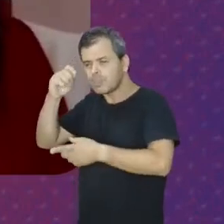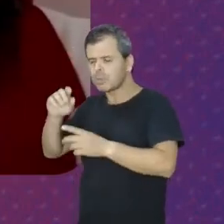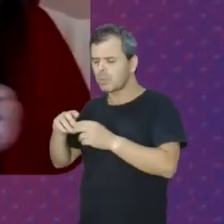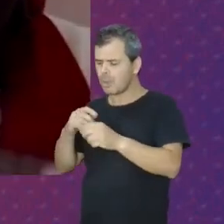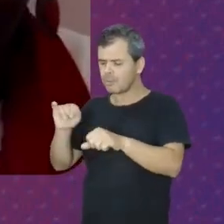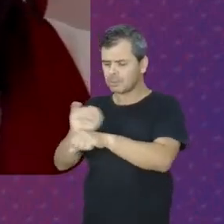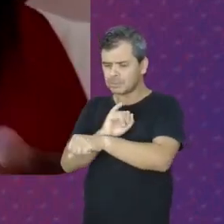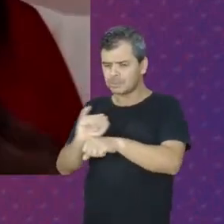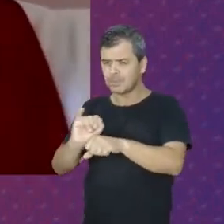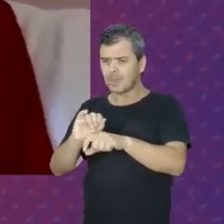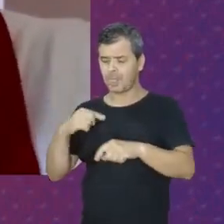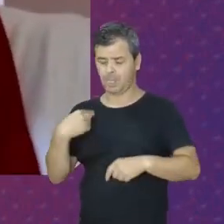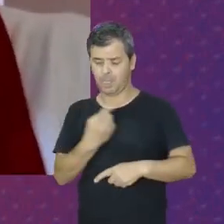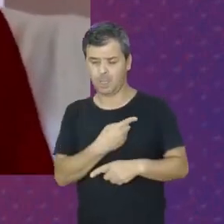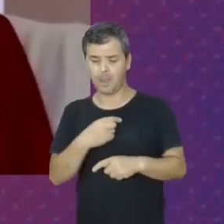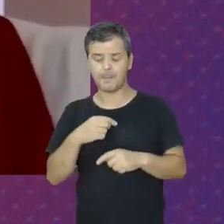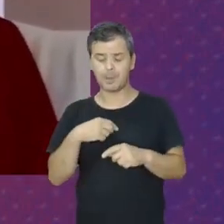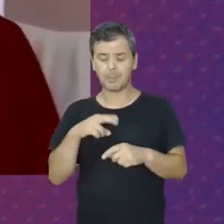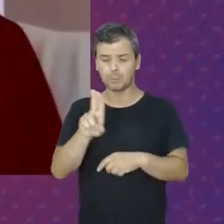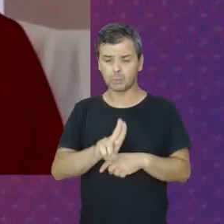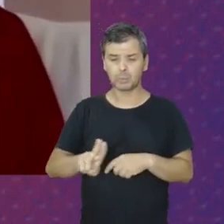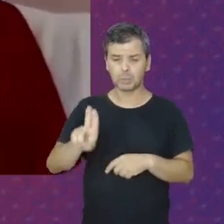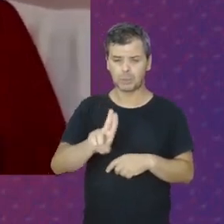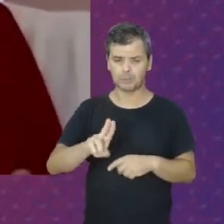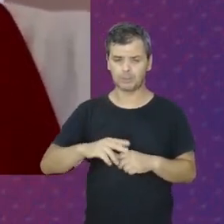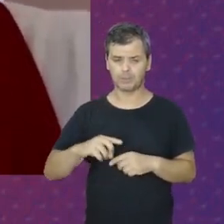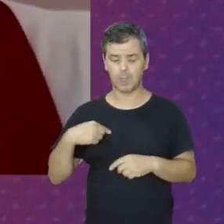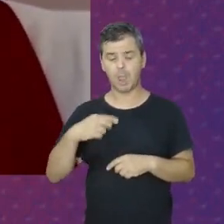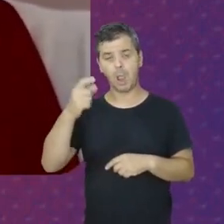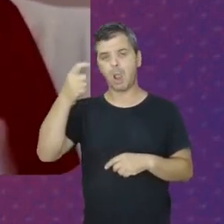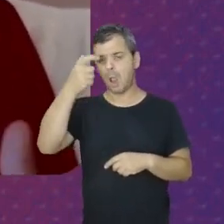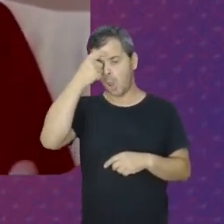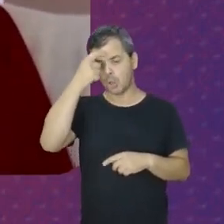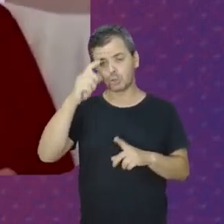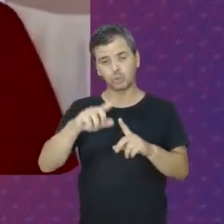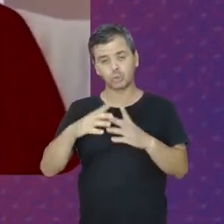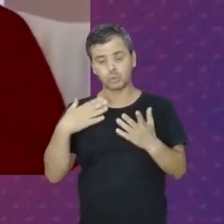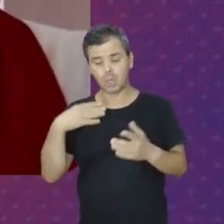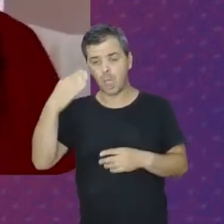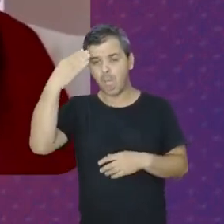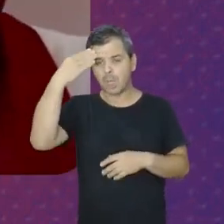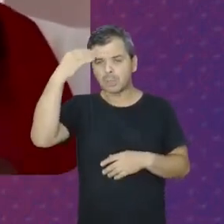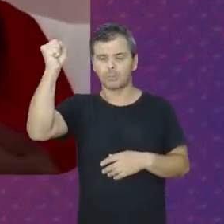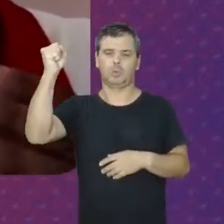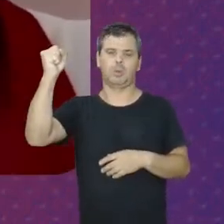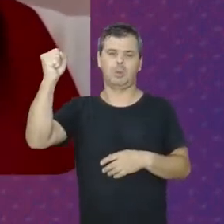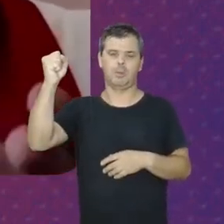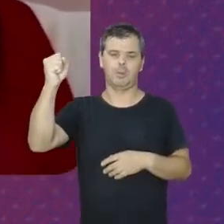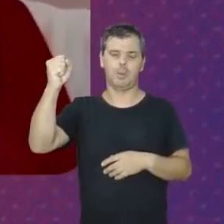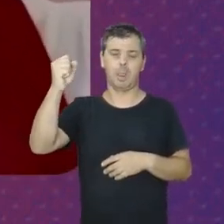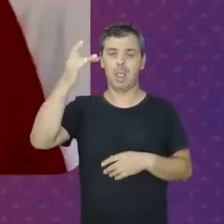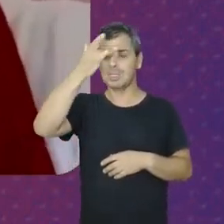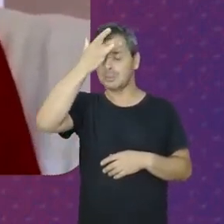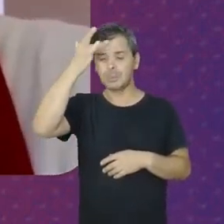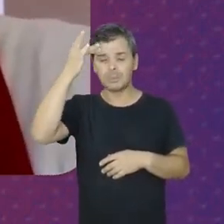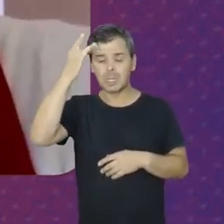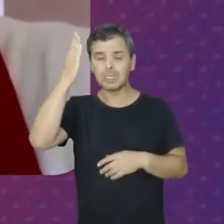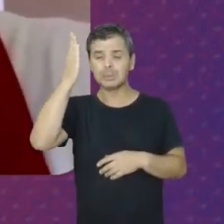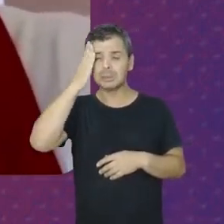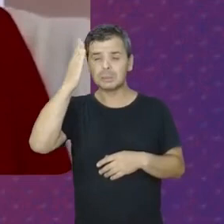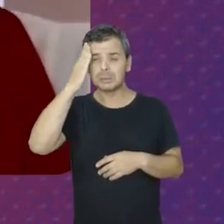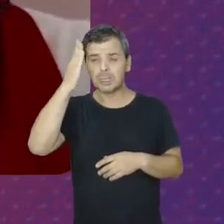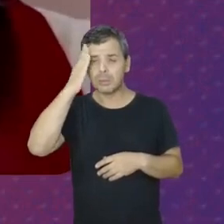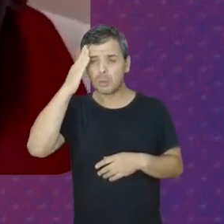estratégicos que nós precisamos utilizar. Logicamente, a sabedoria. As pessoas precisam